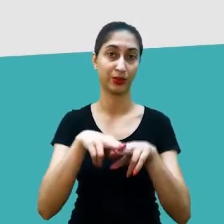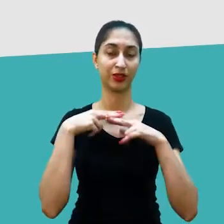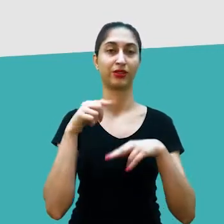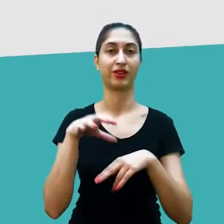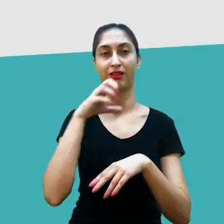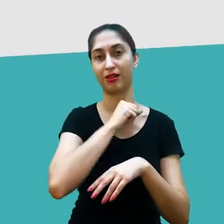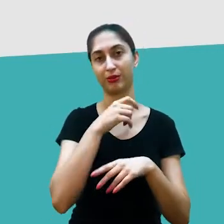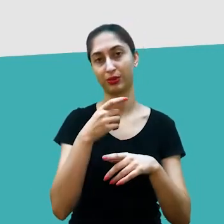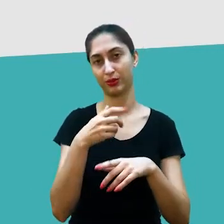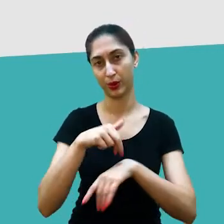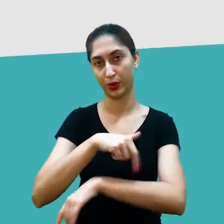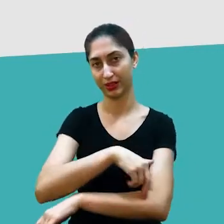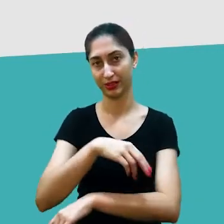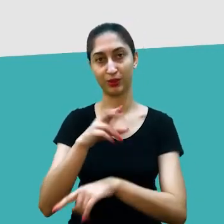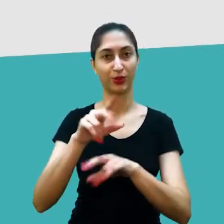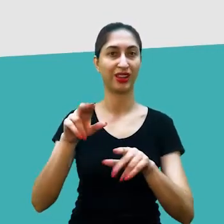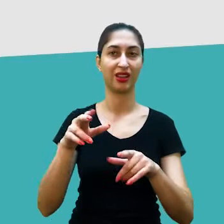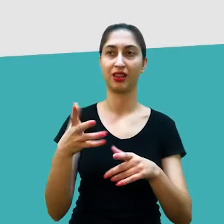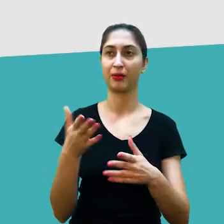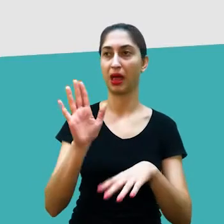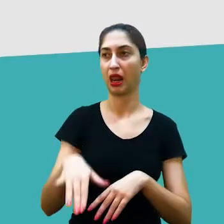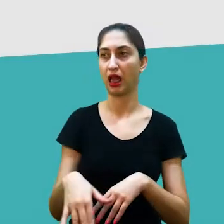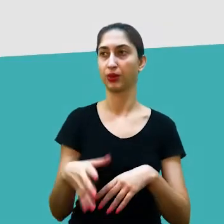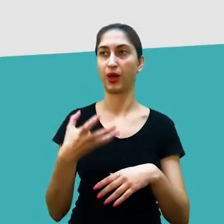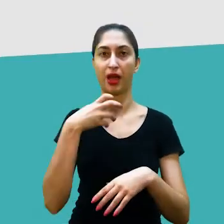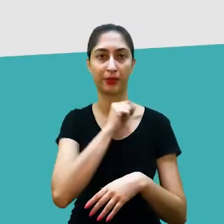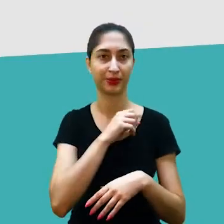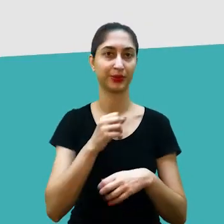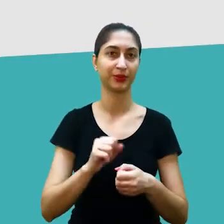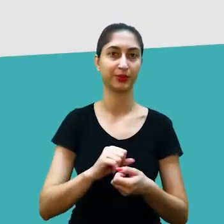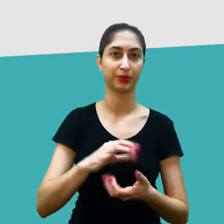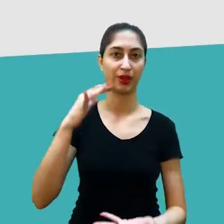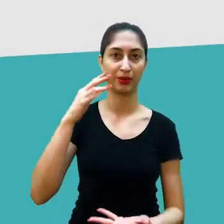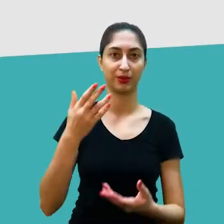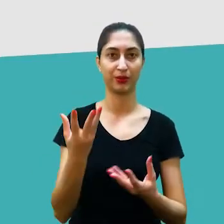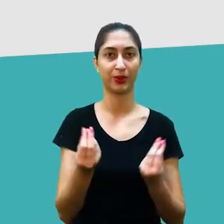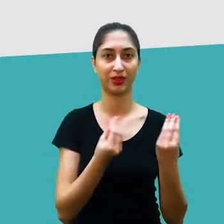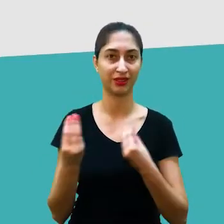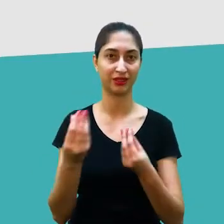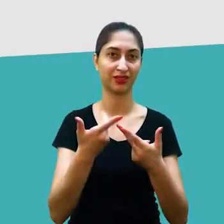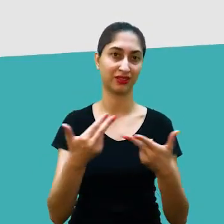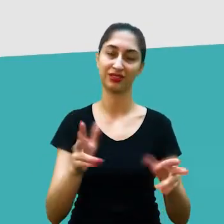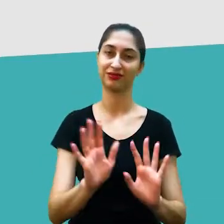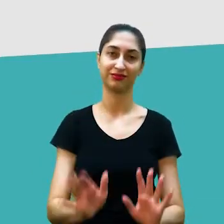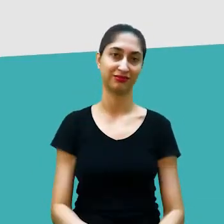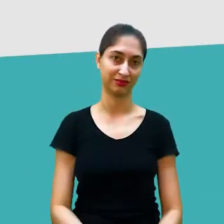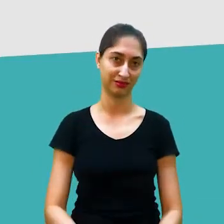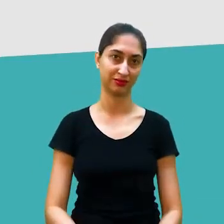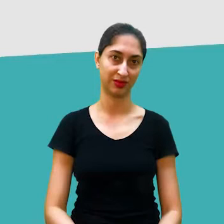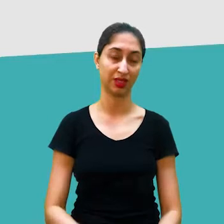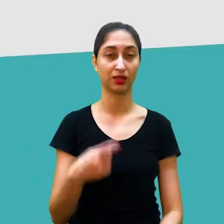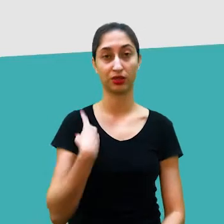não é porque é feito barato, rápido e em volume. Eles distorceram toda essa percepção atrás. A gente